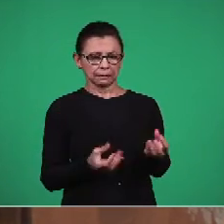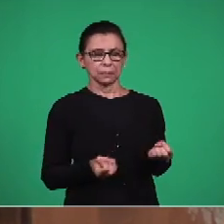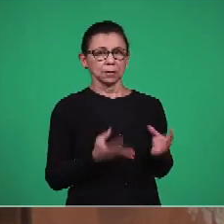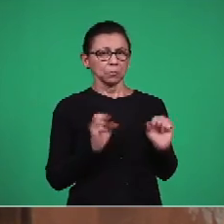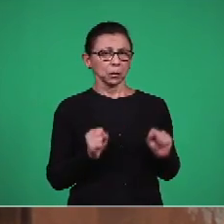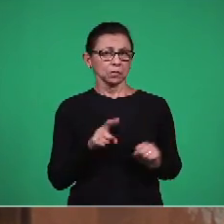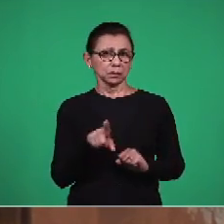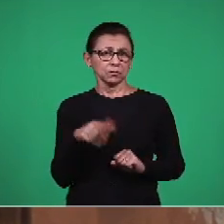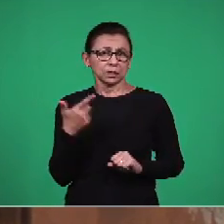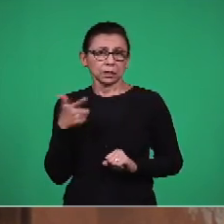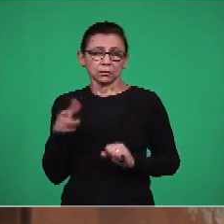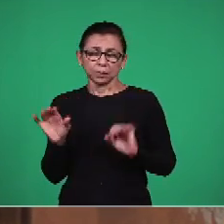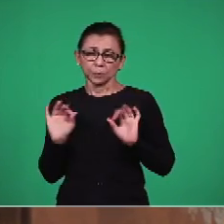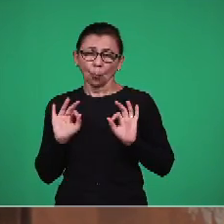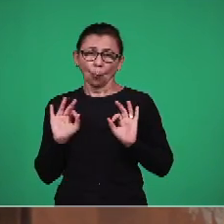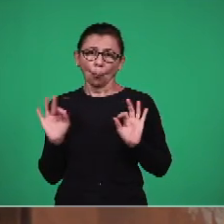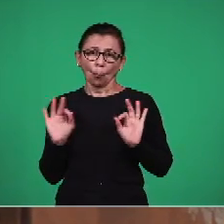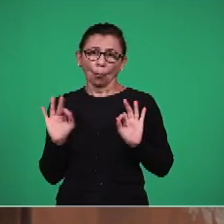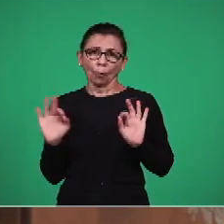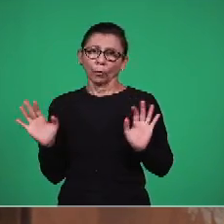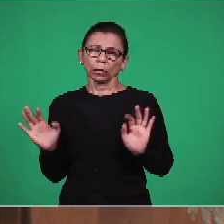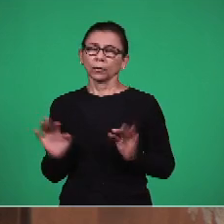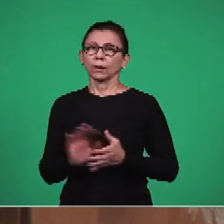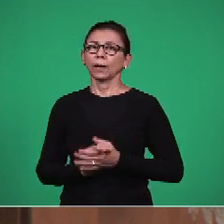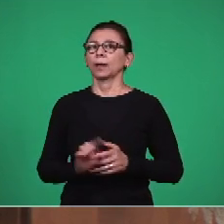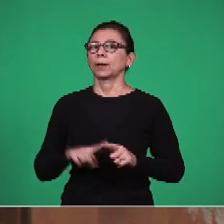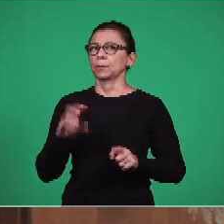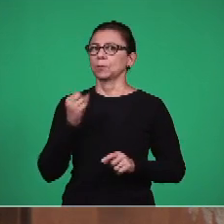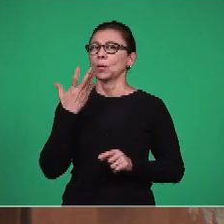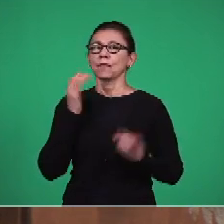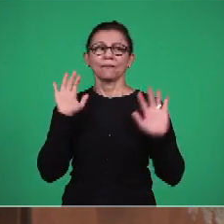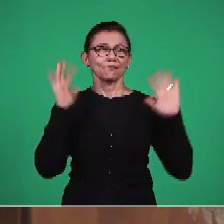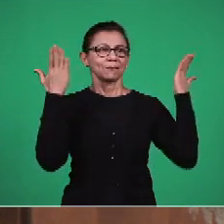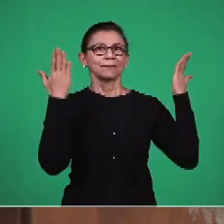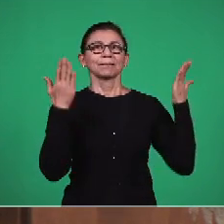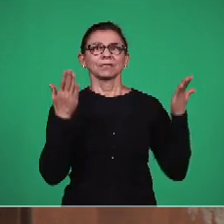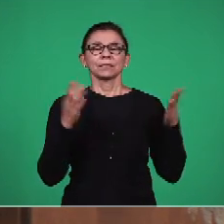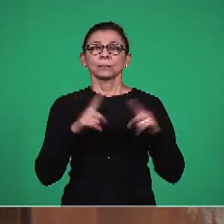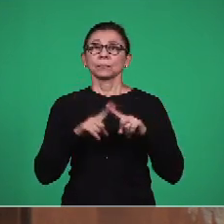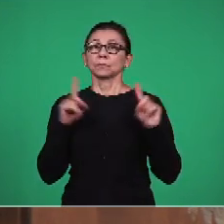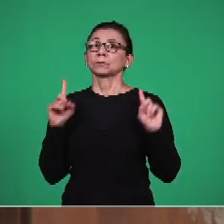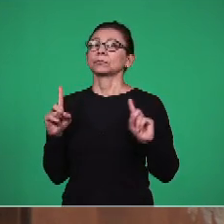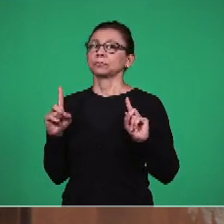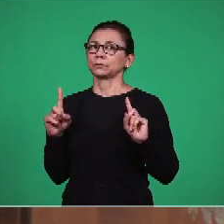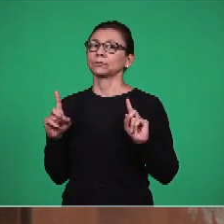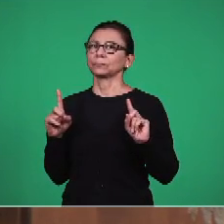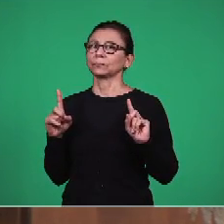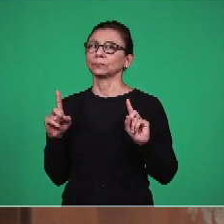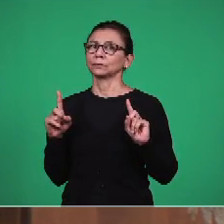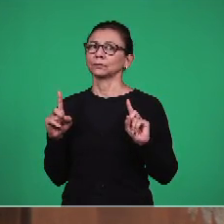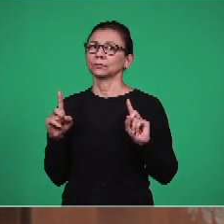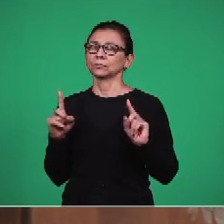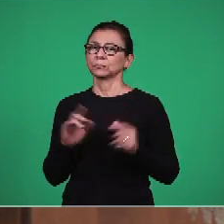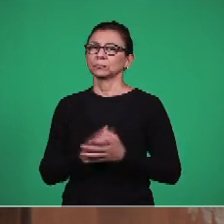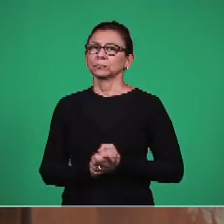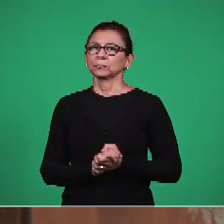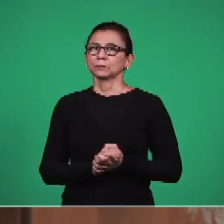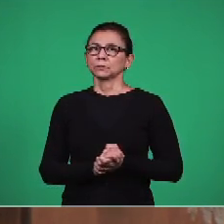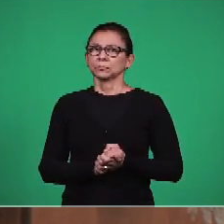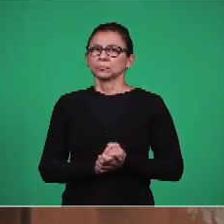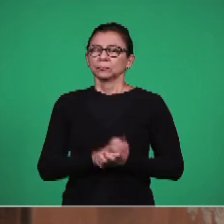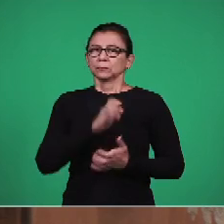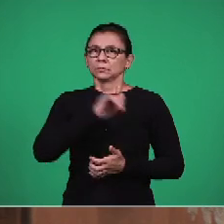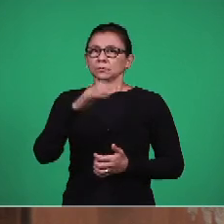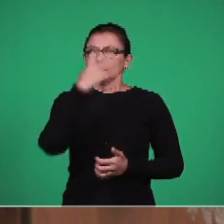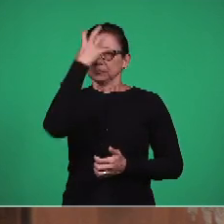estadia, faz tudo que você pode. E isso é muito bom. Mas olha, a nossa palavra aqui é de advertência, é de lembrete.